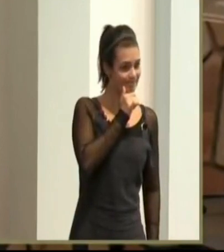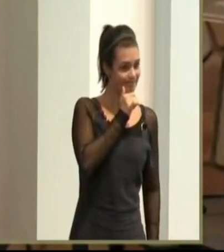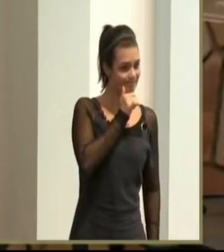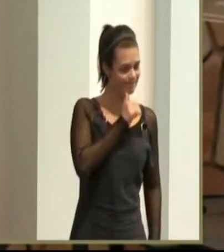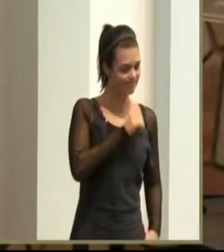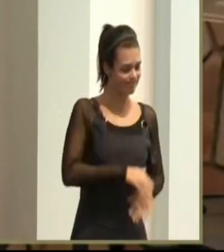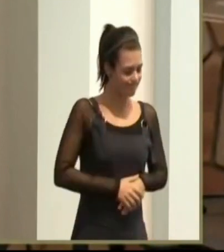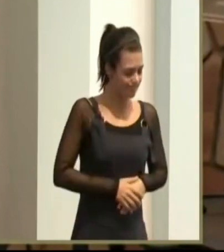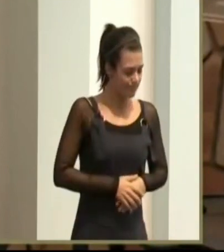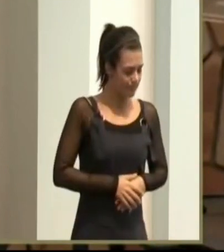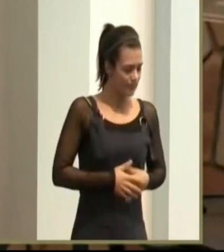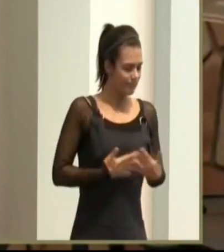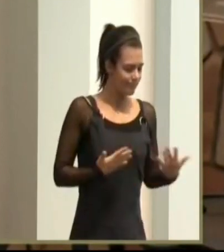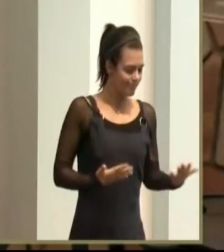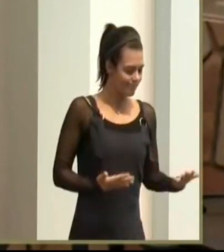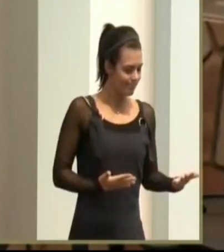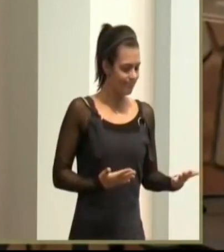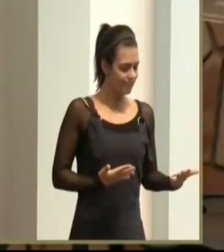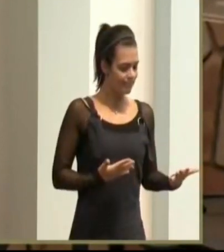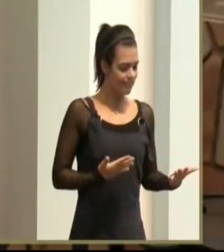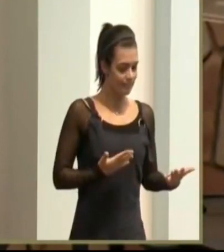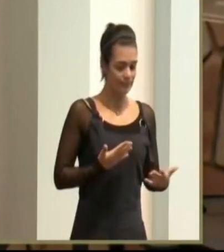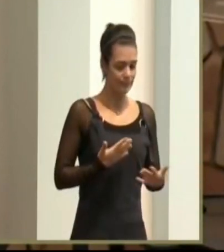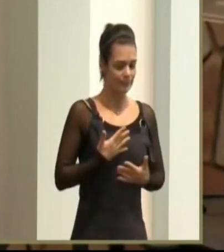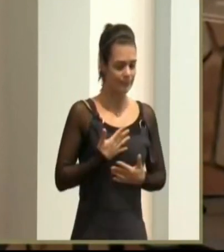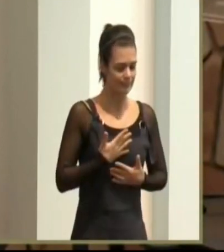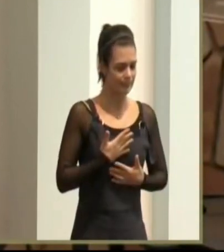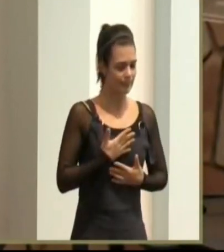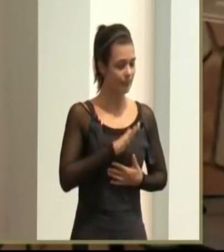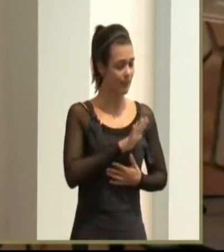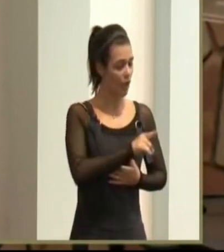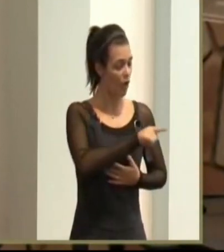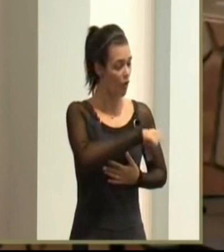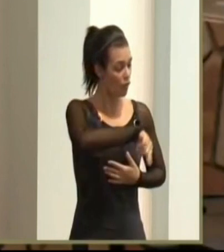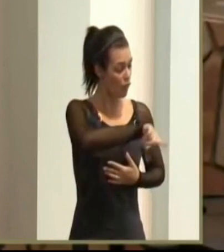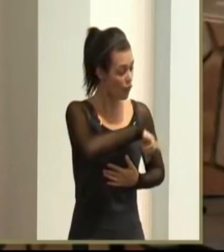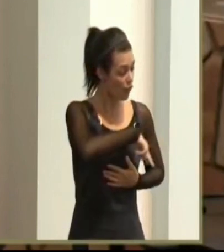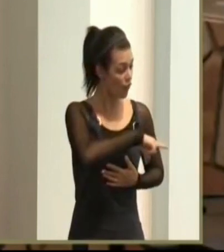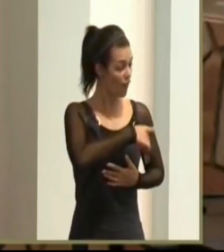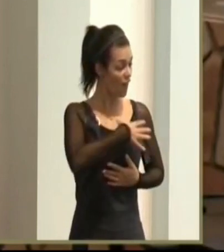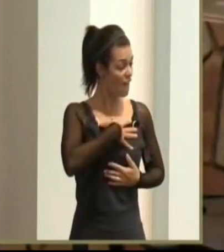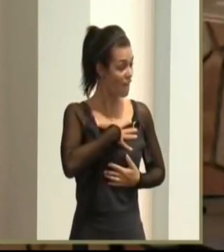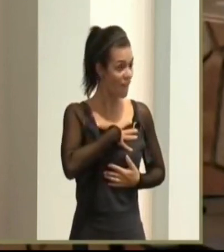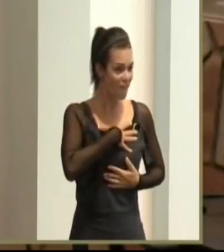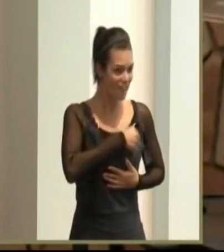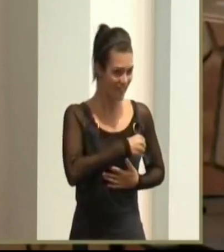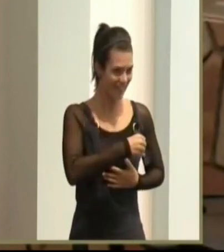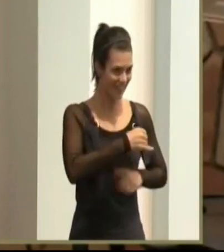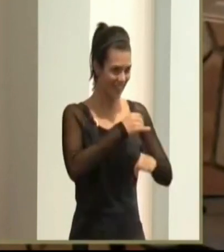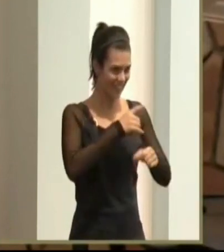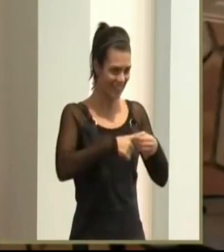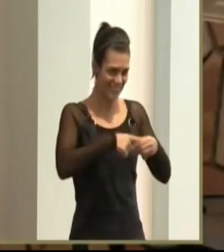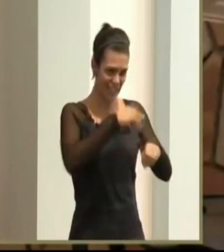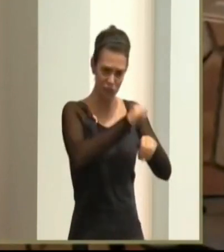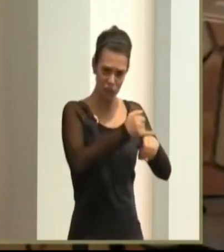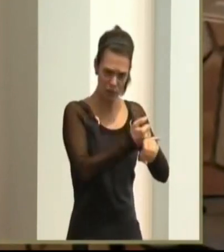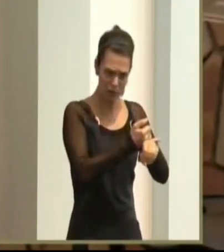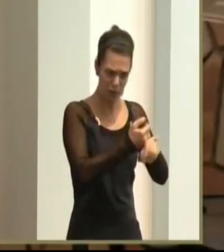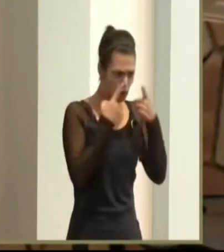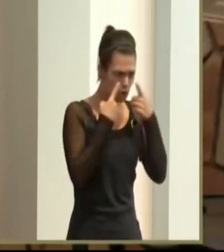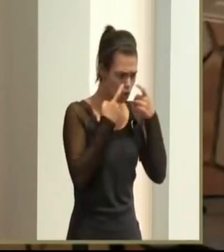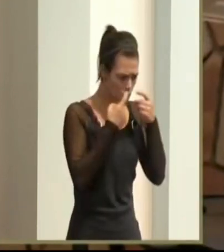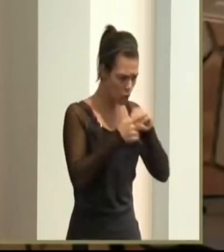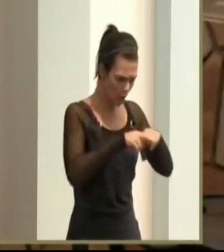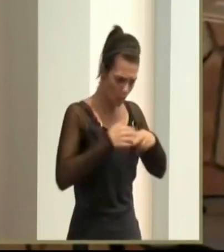rumo à morte, e ele ainda para dizer: filhas de Jerusalém, não choreis por mim,